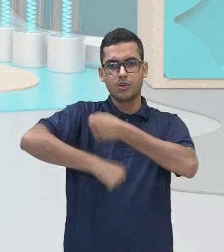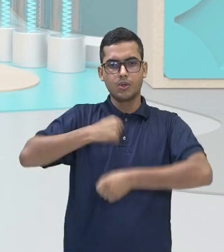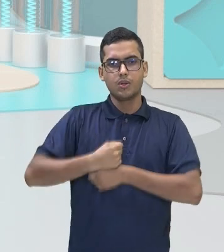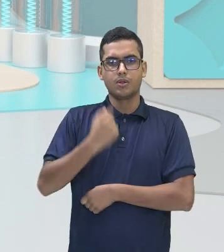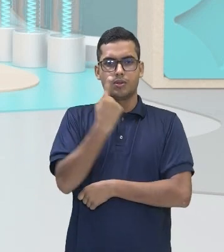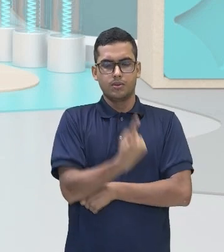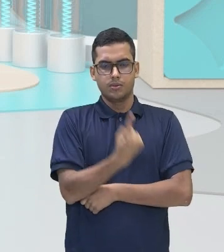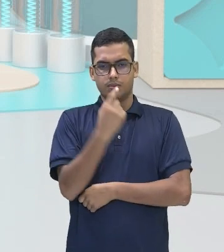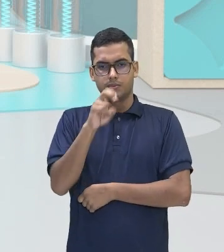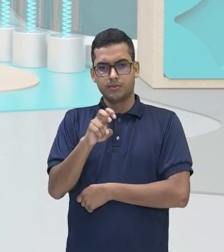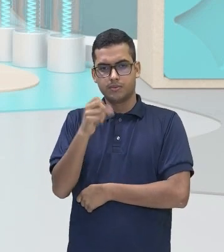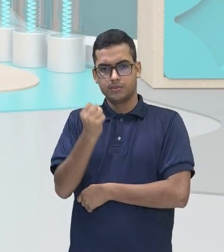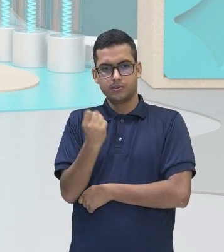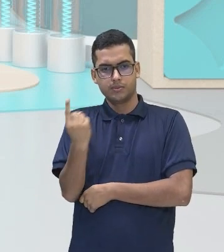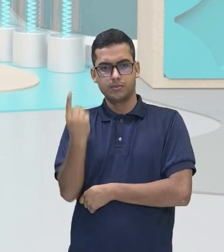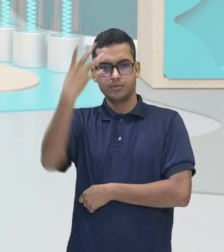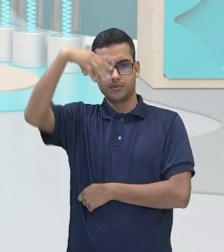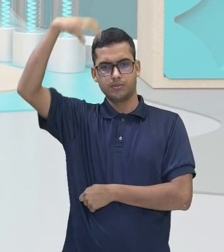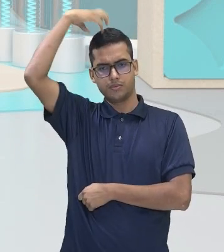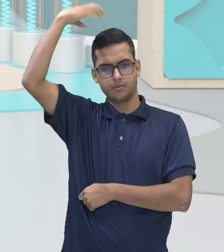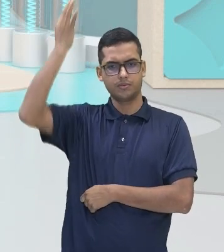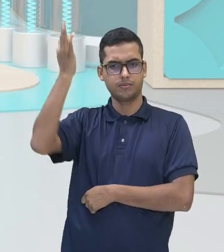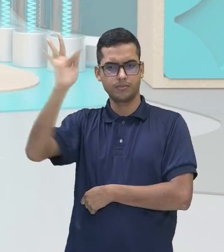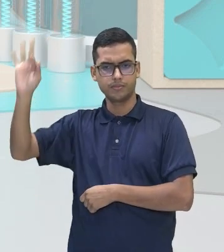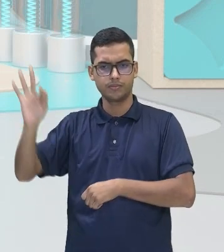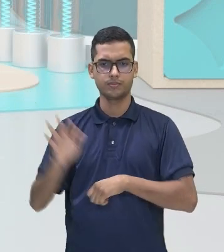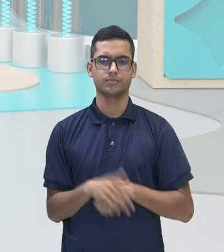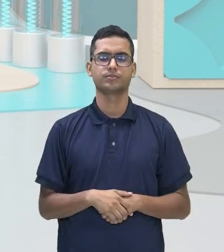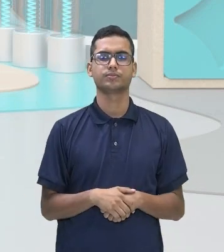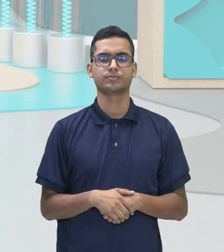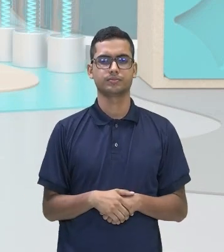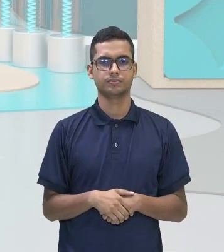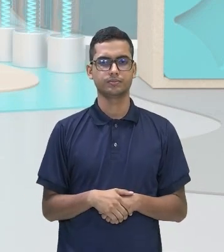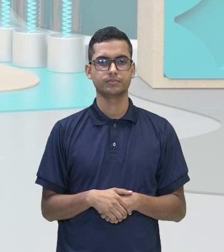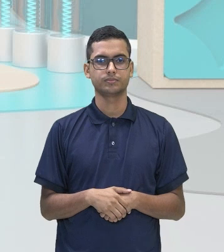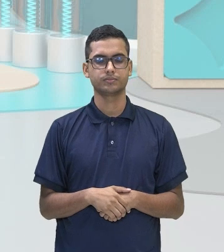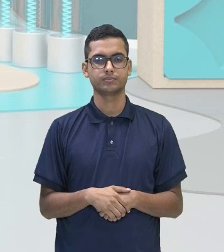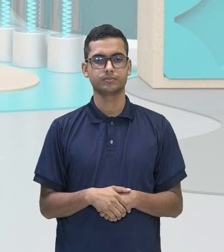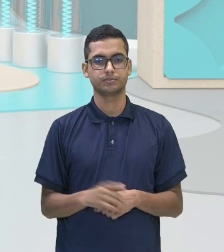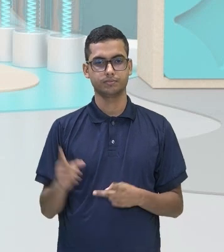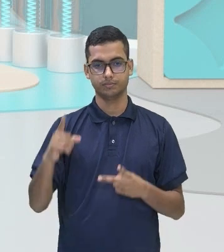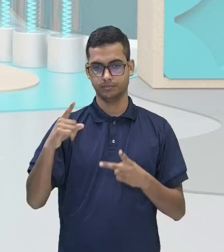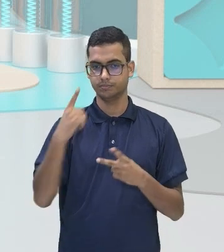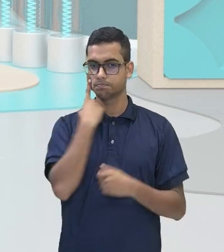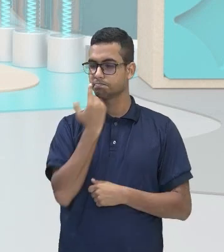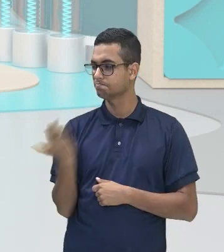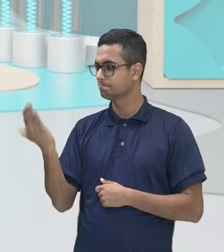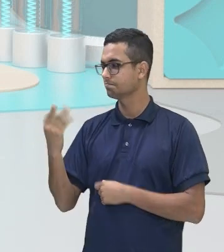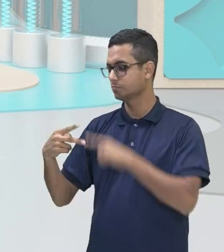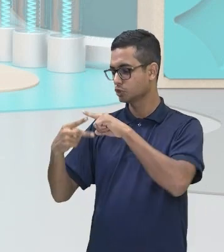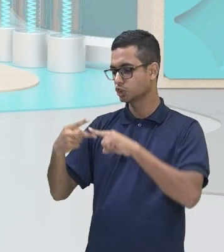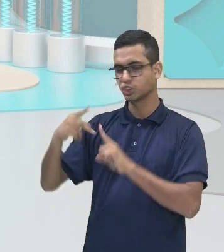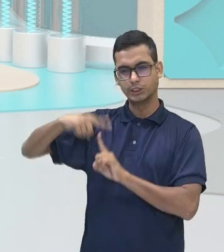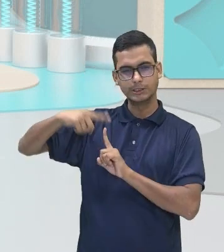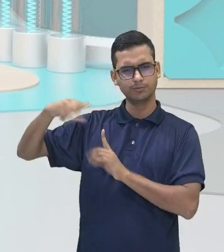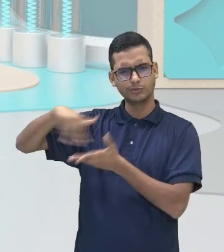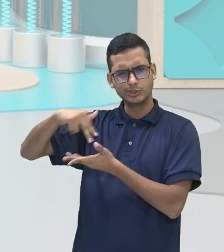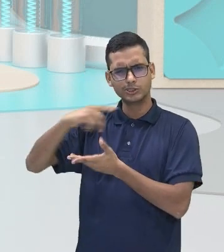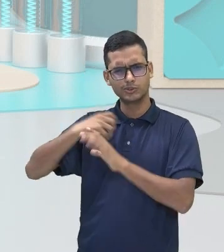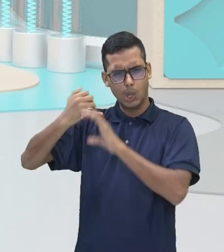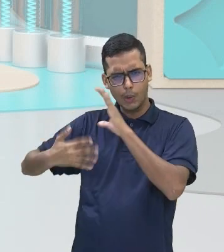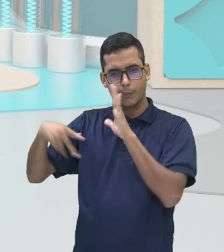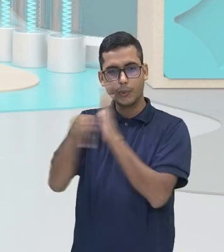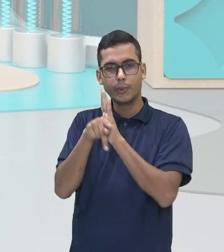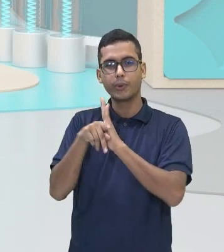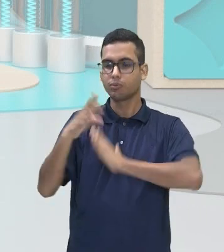gente tem aí essas duas vertentes, esses dois tipos, né, de dança que eram característicos e que ganharam aí alavancaram